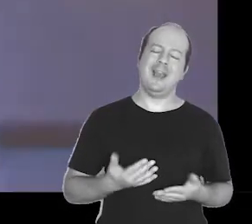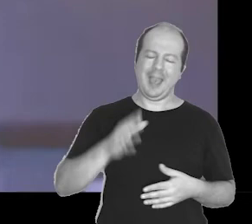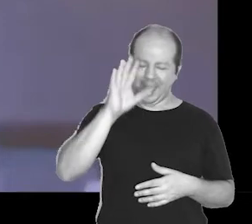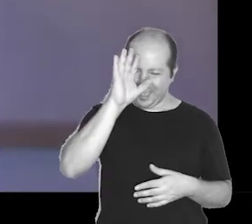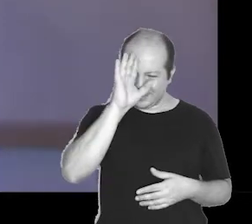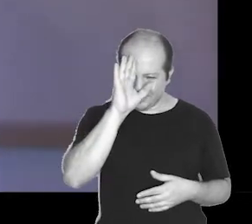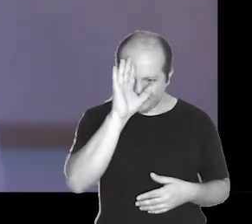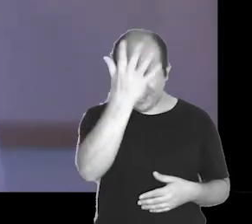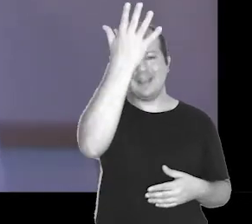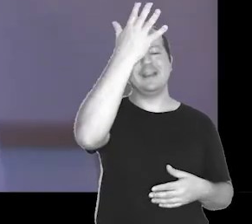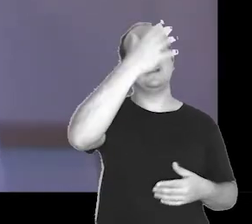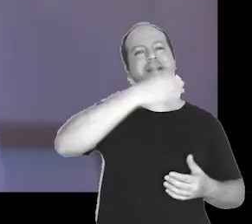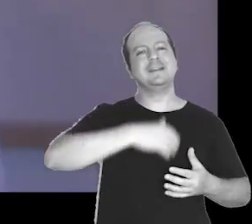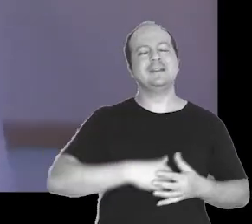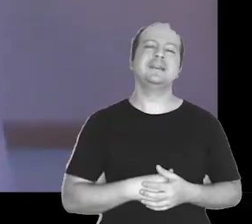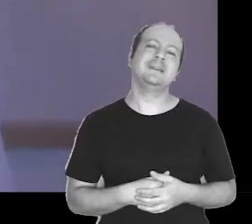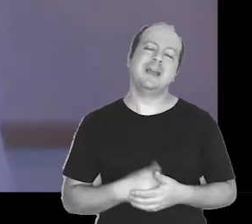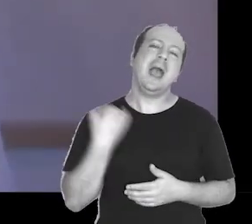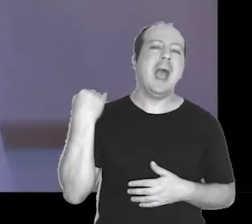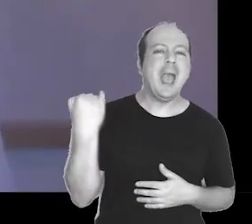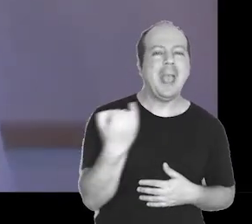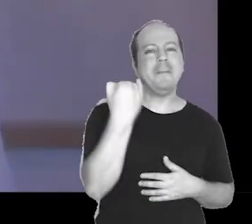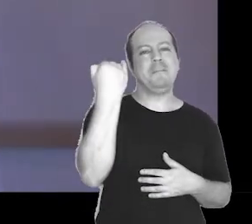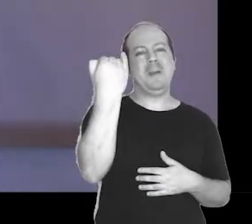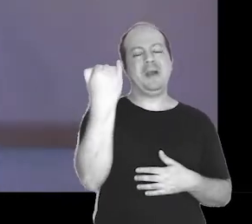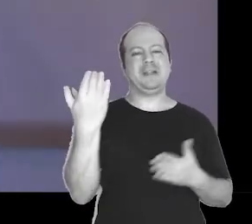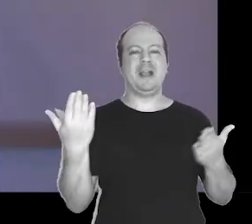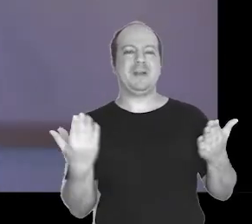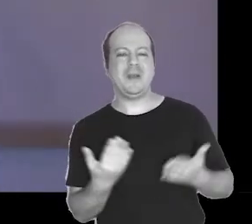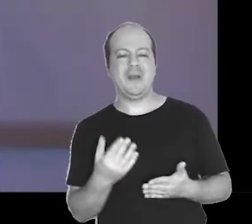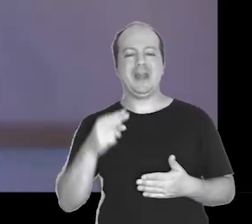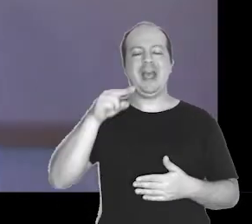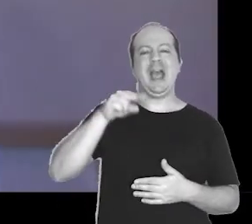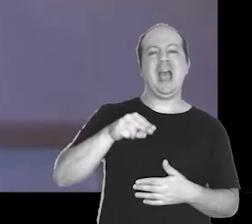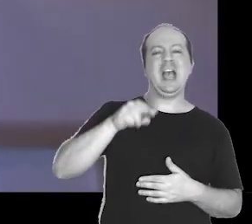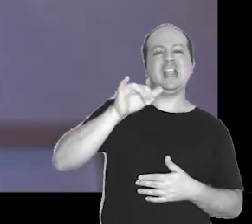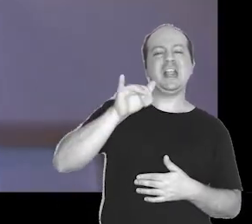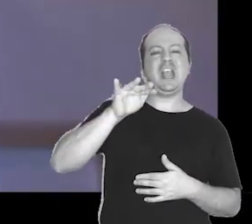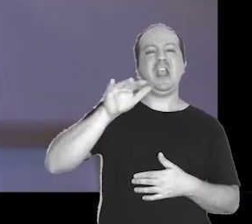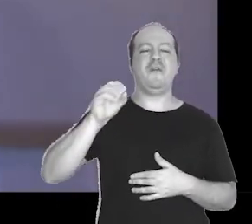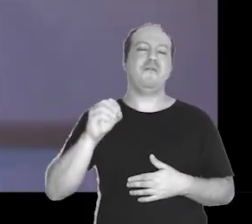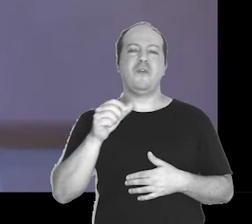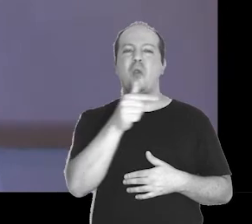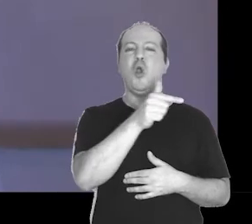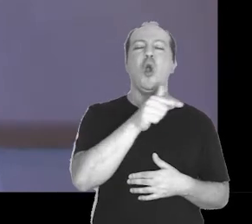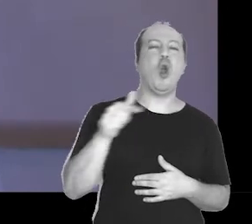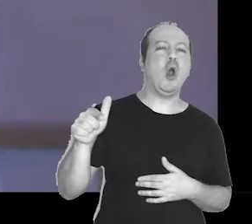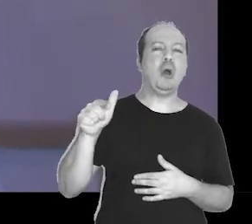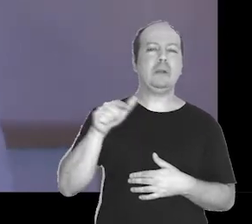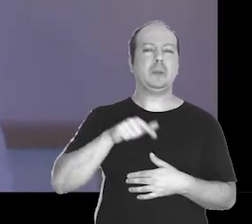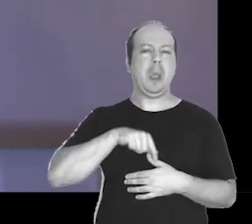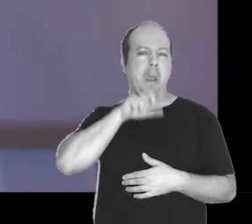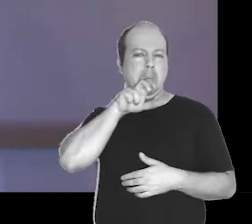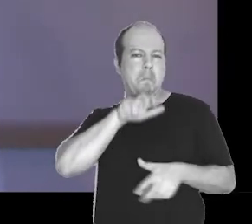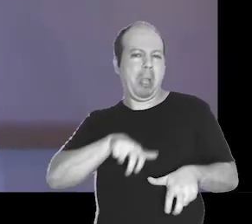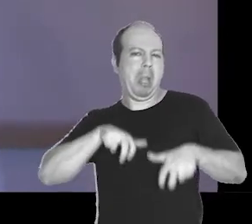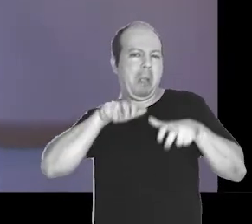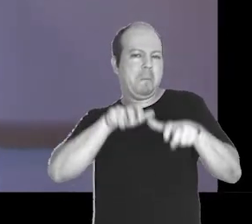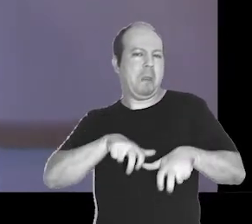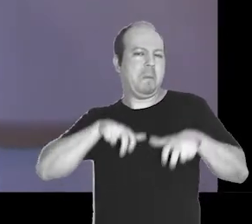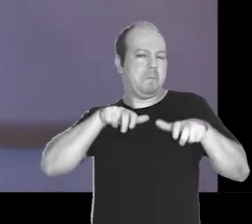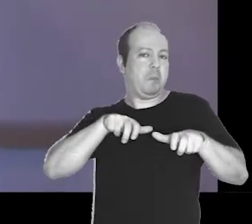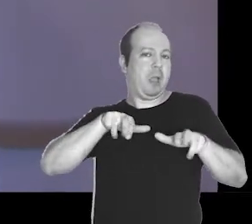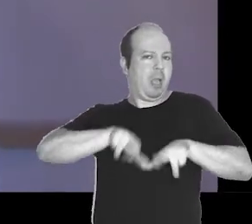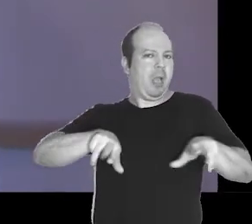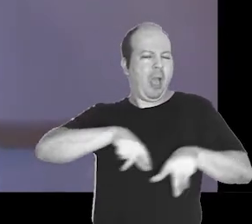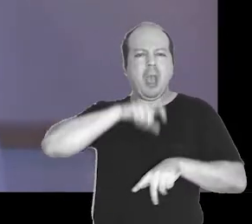Resolvi! Que importa que Níbio, seja um milhafre, um gavião carijó e não um abutre?